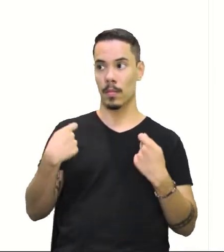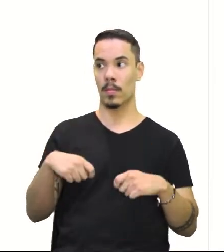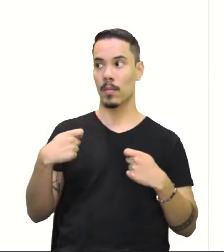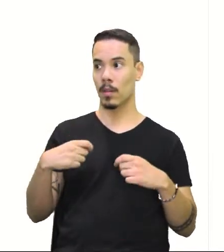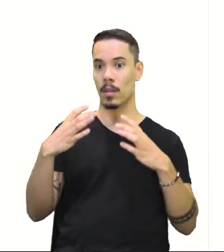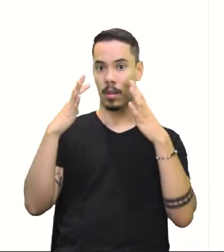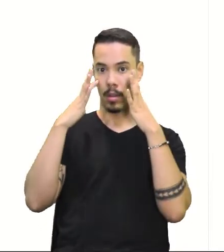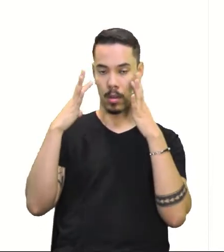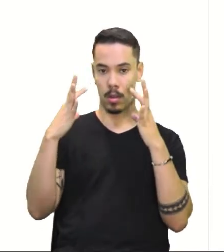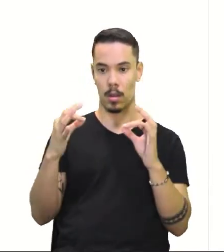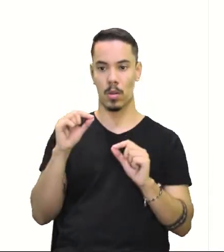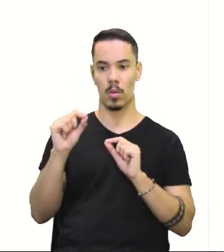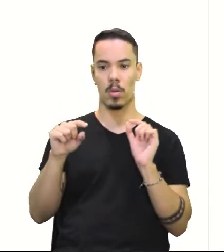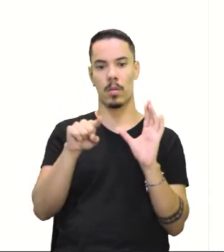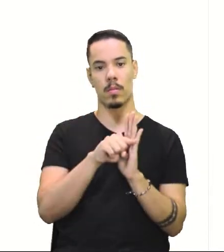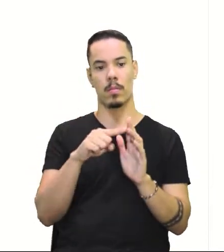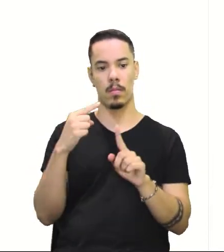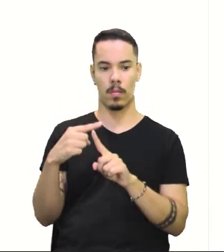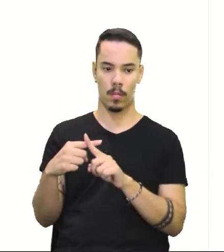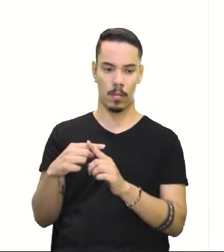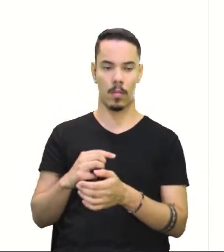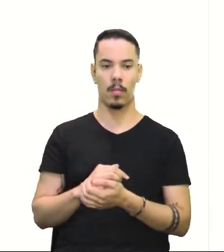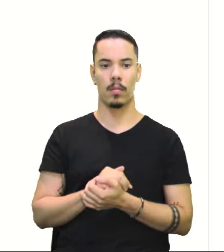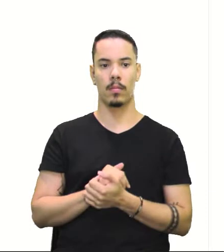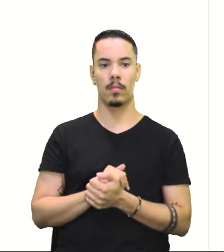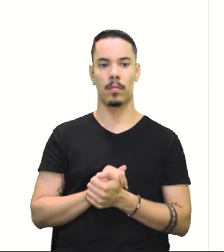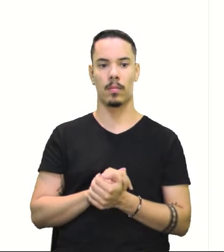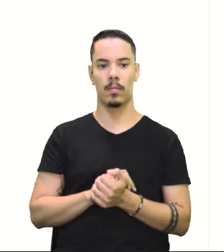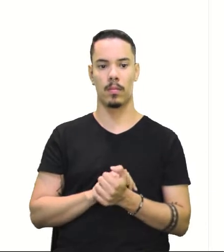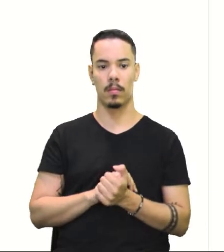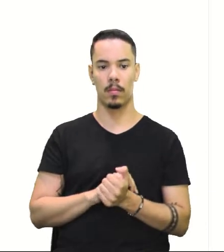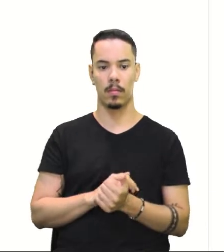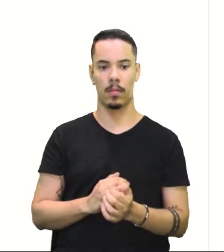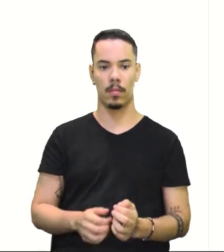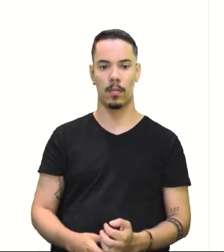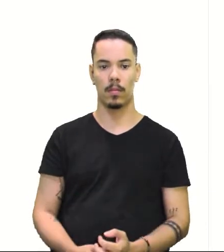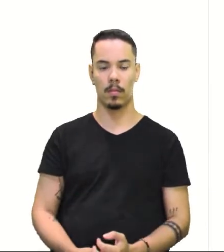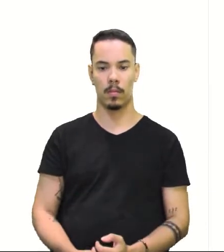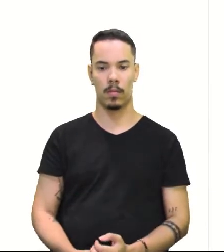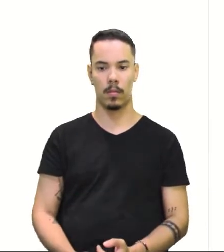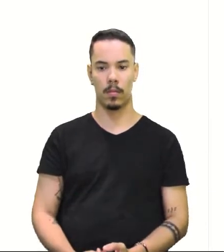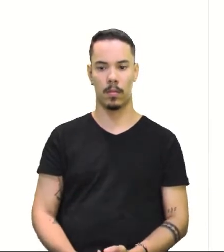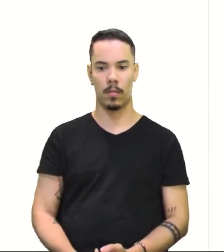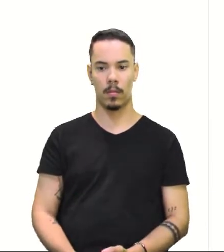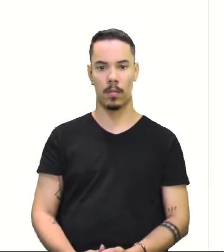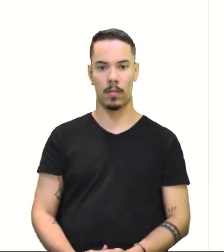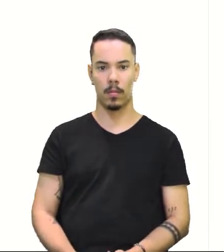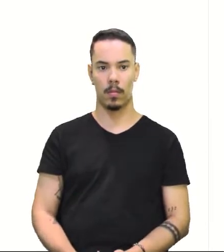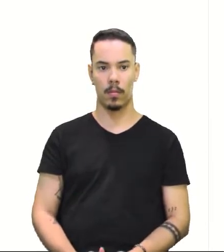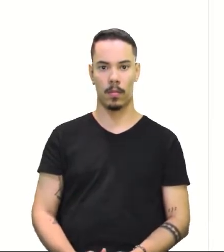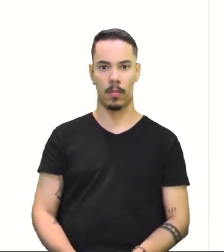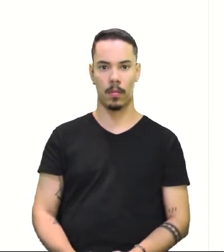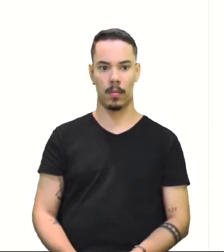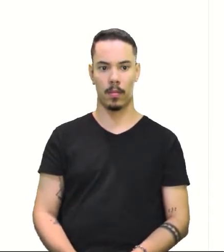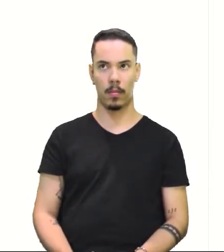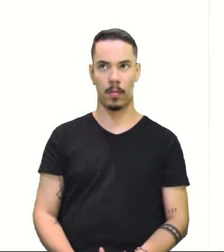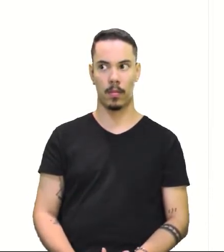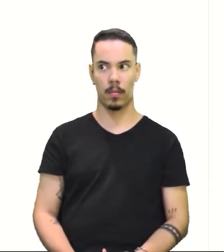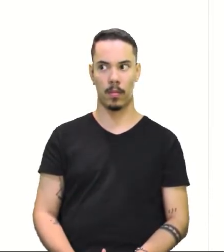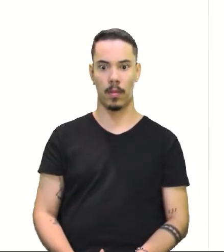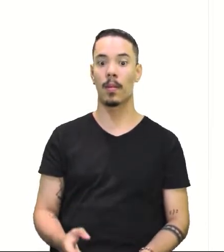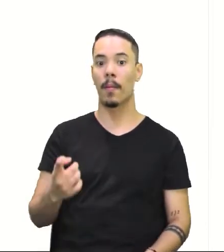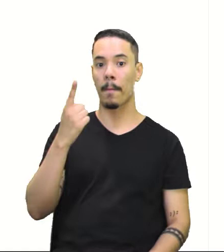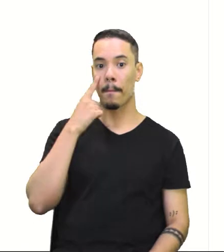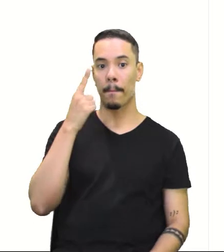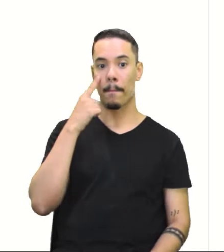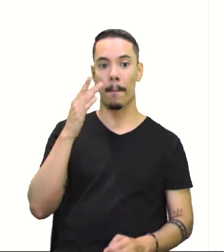atenção no jogo de sinais, tá? Então vamos lá, vamos colocar o nosso dispositivo prático aqui. Quem a gente coloca do lado de cá?